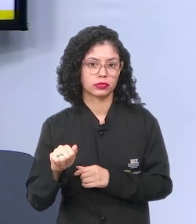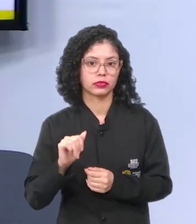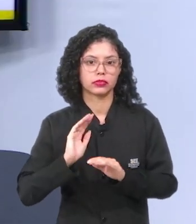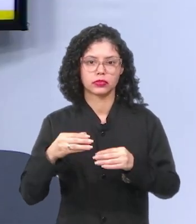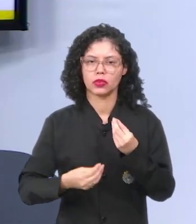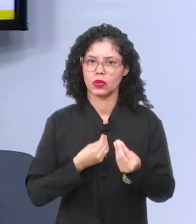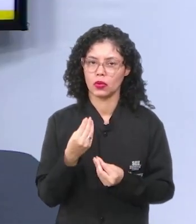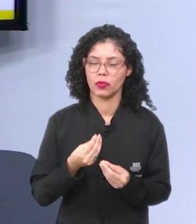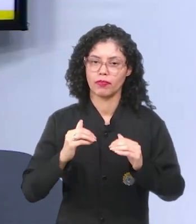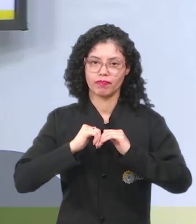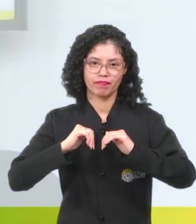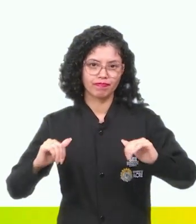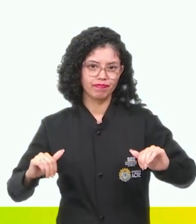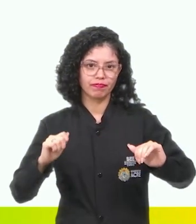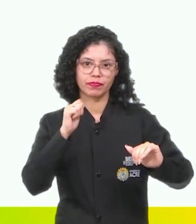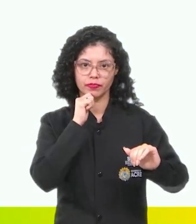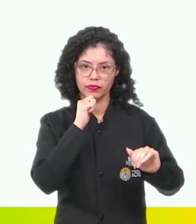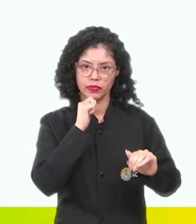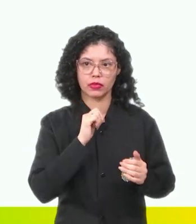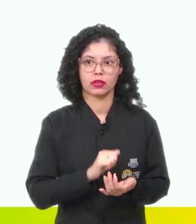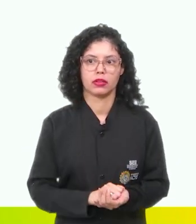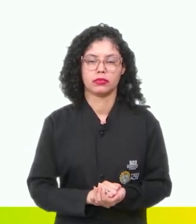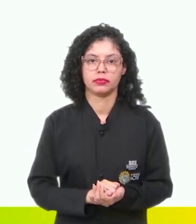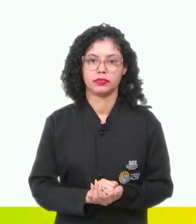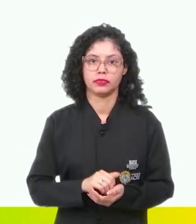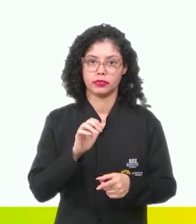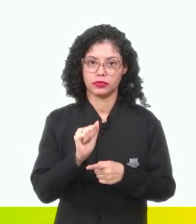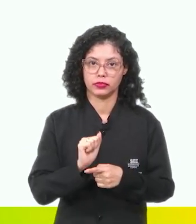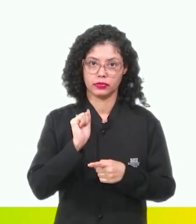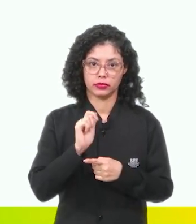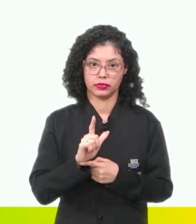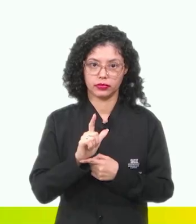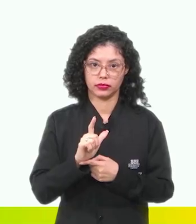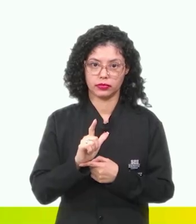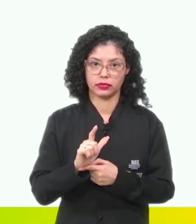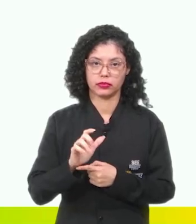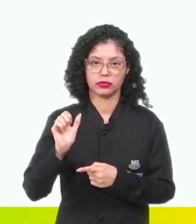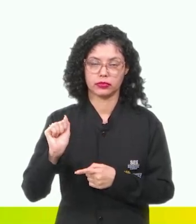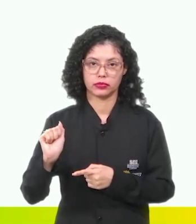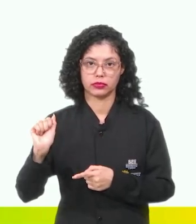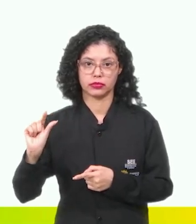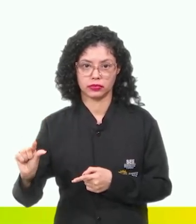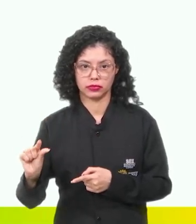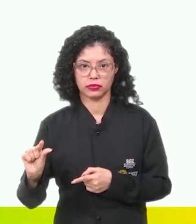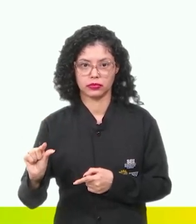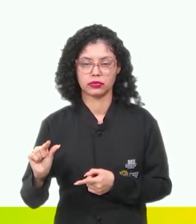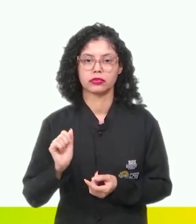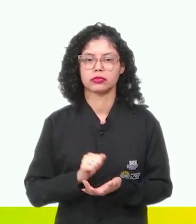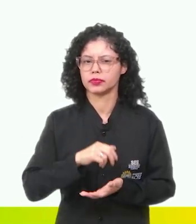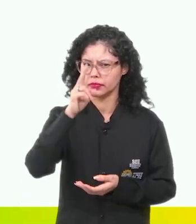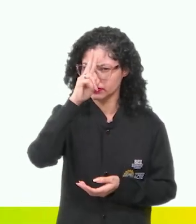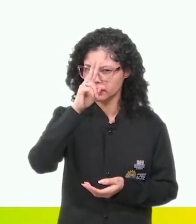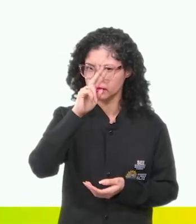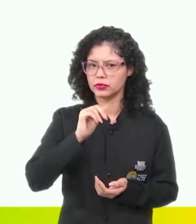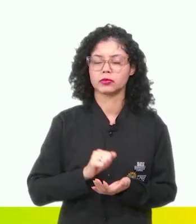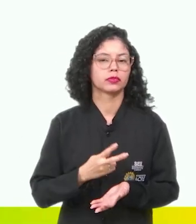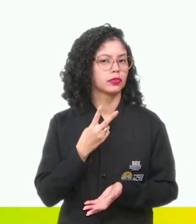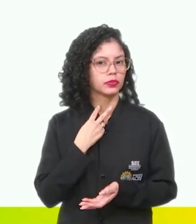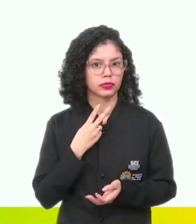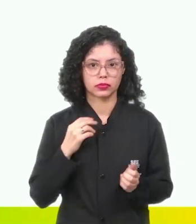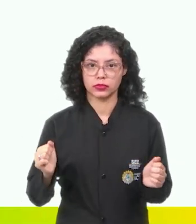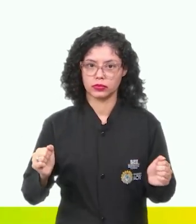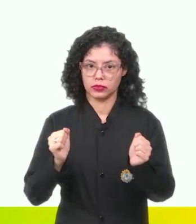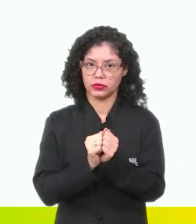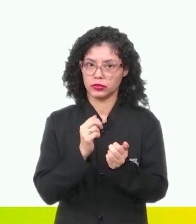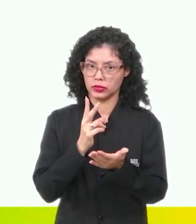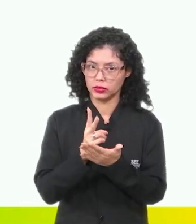eu separo os gametas? Azão, azinho. Lembra que eles não podem ficar juntos no